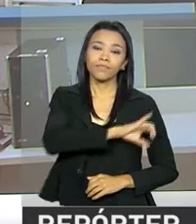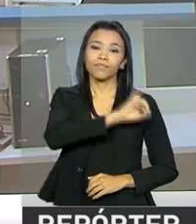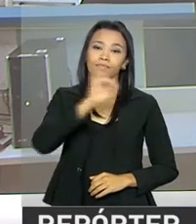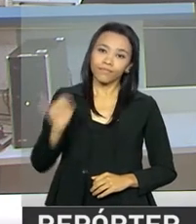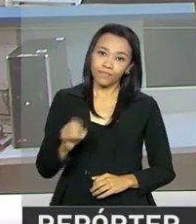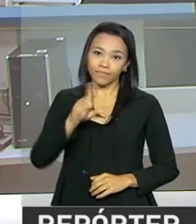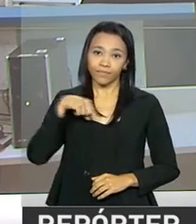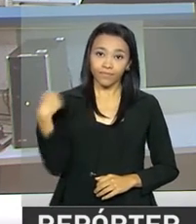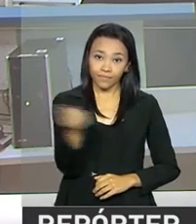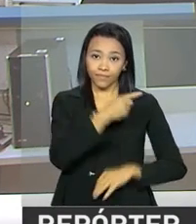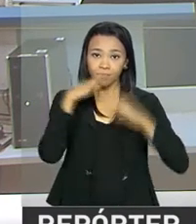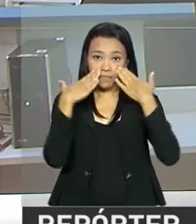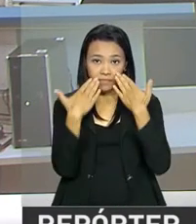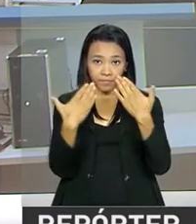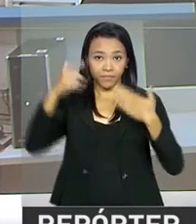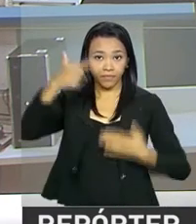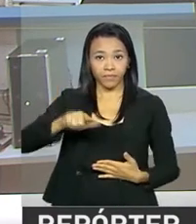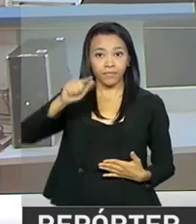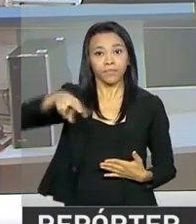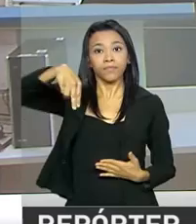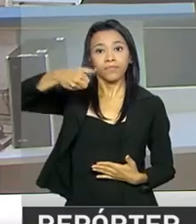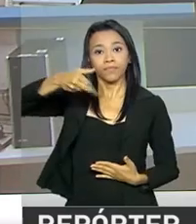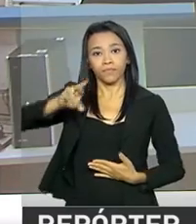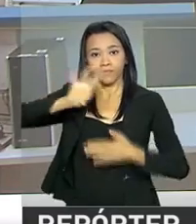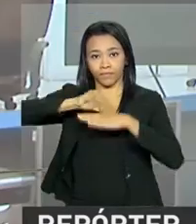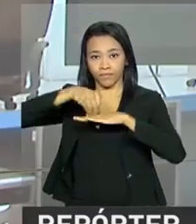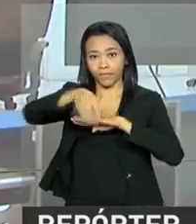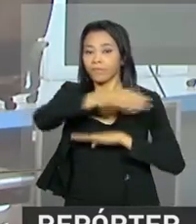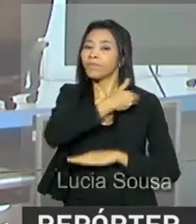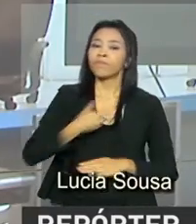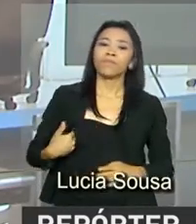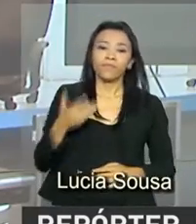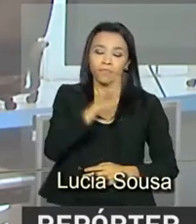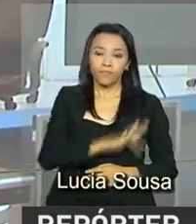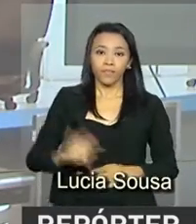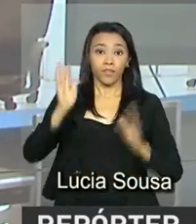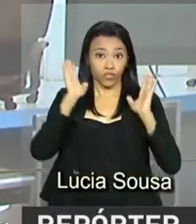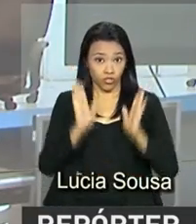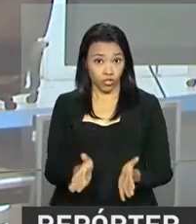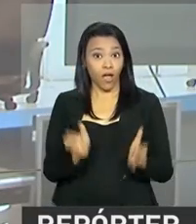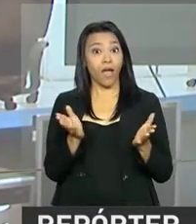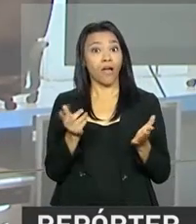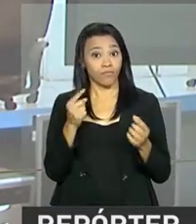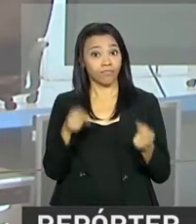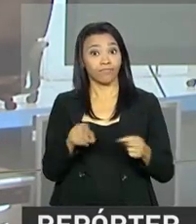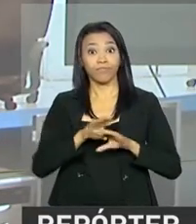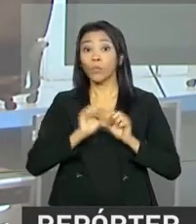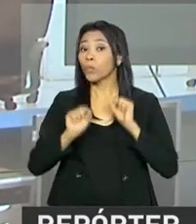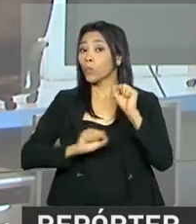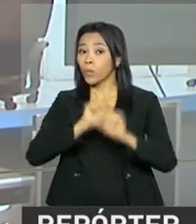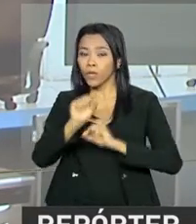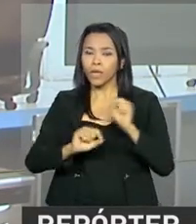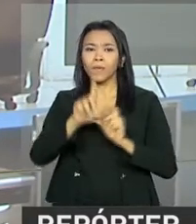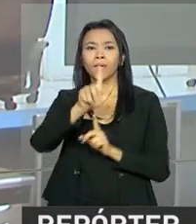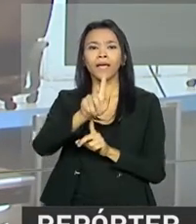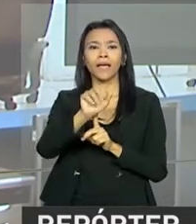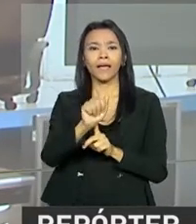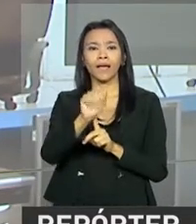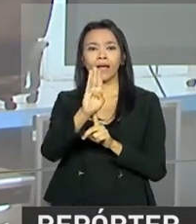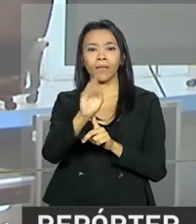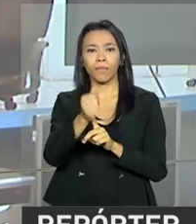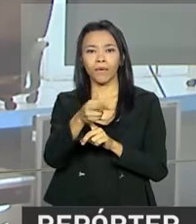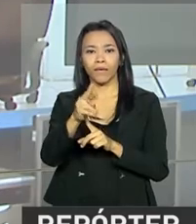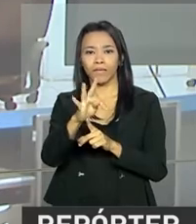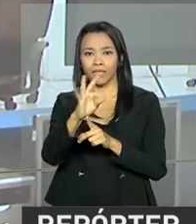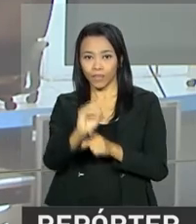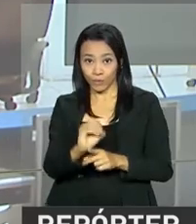Olá, o repórter NBR está de volta com as notícias do governo federal. Já estão disponíveis para consulta os gabaritos oficiais do Enem.